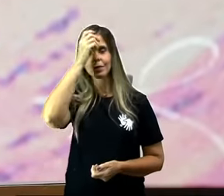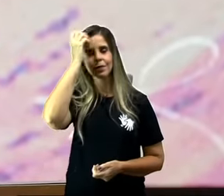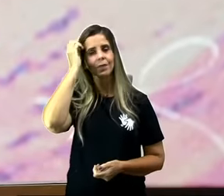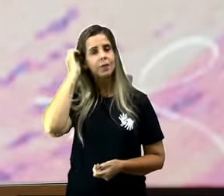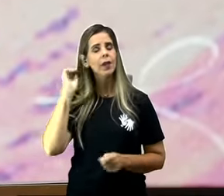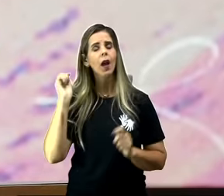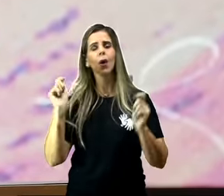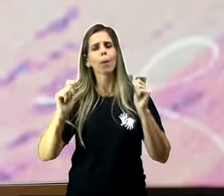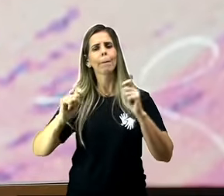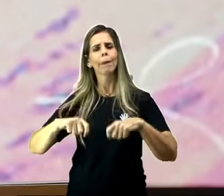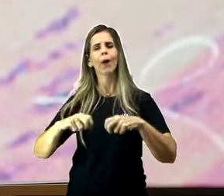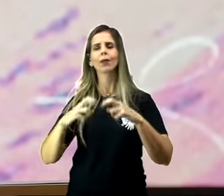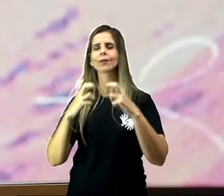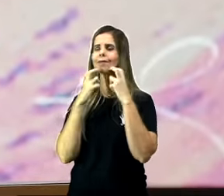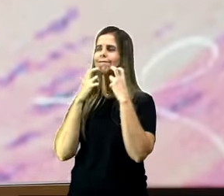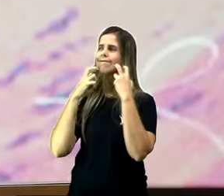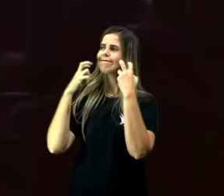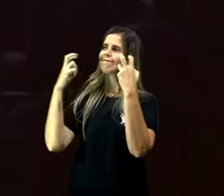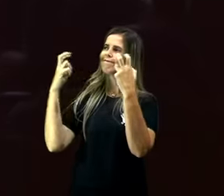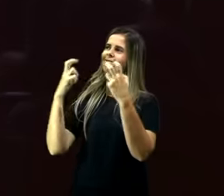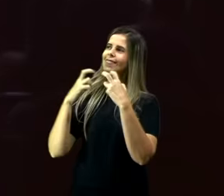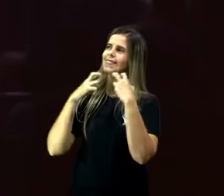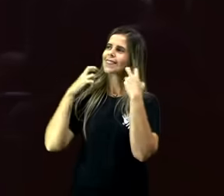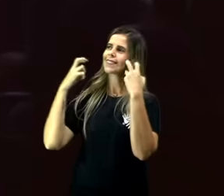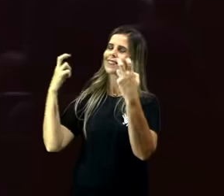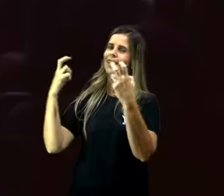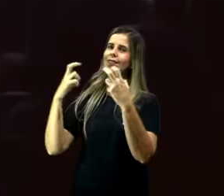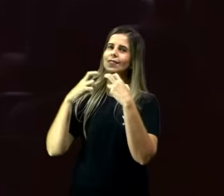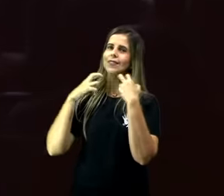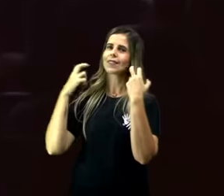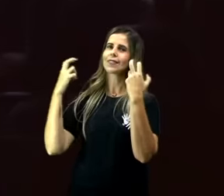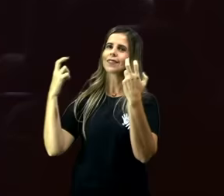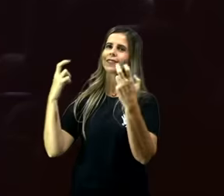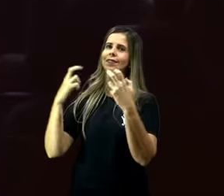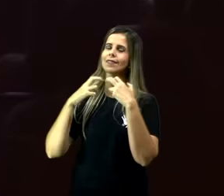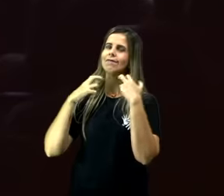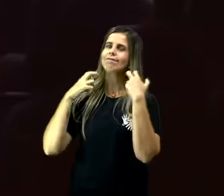posso clamar, eu